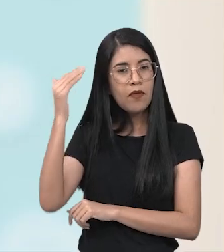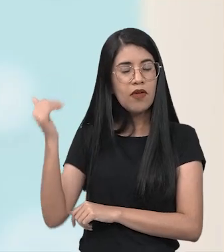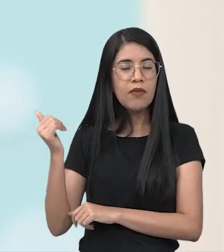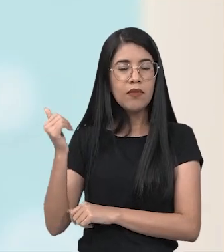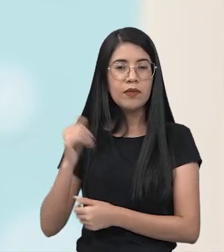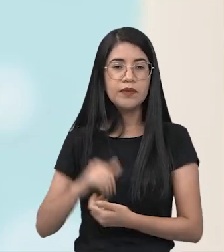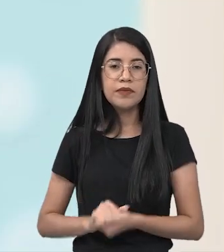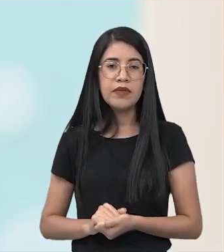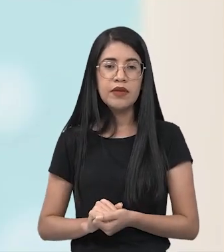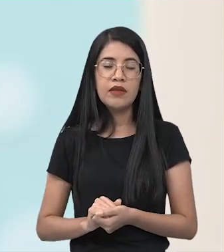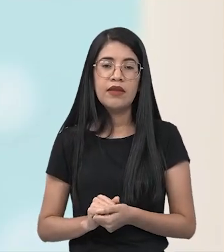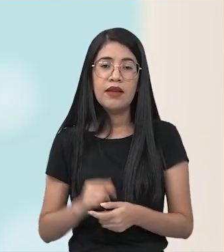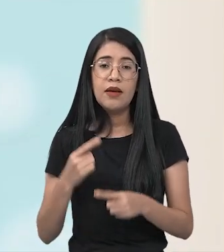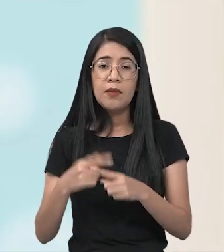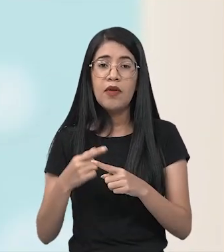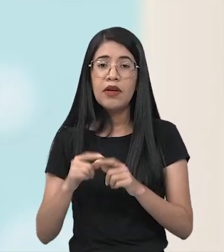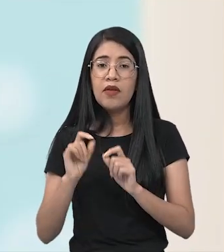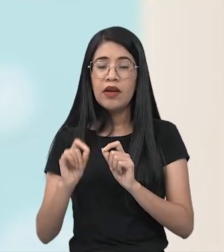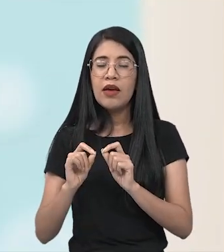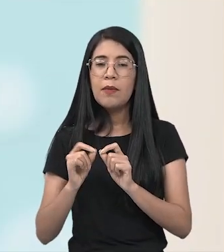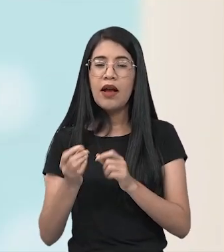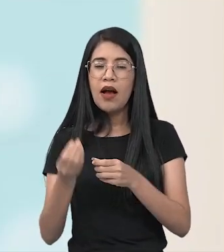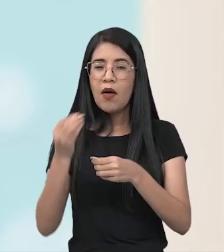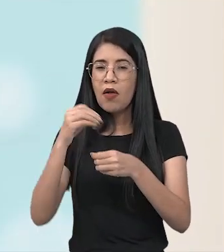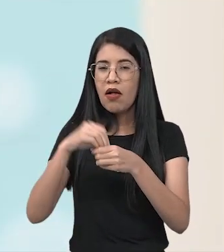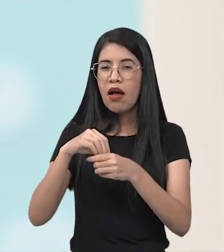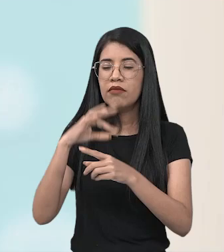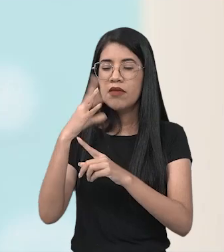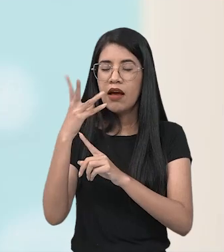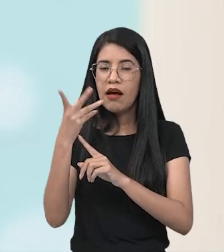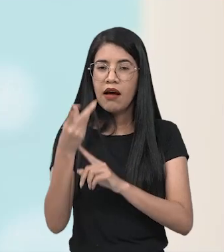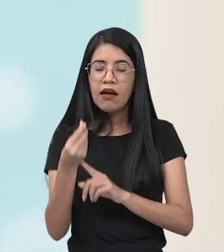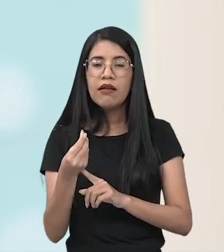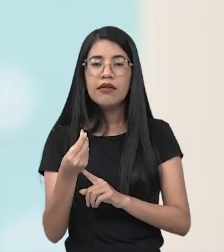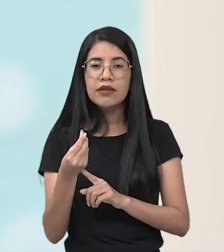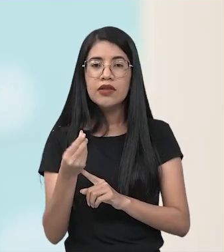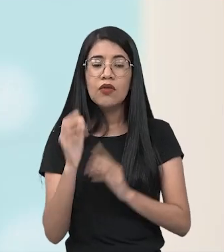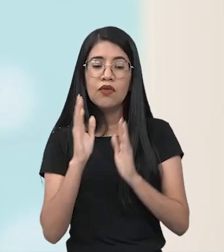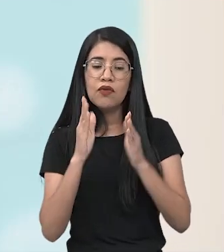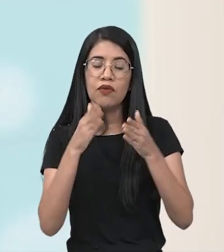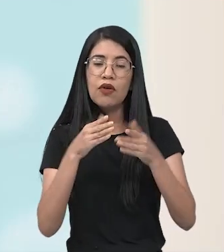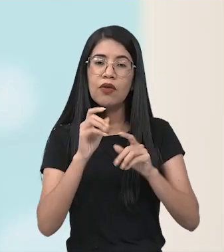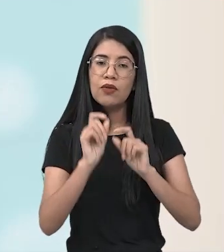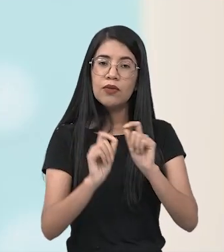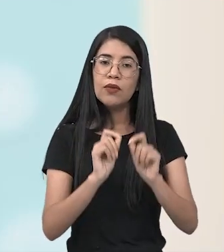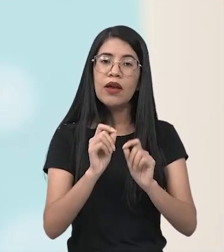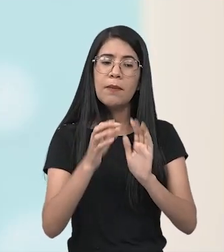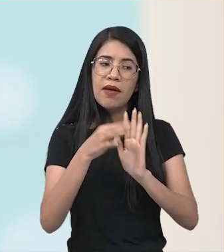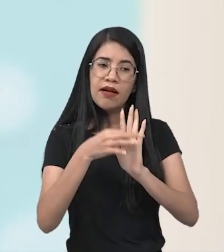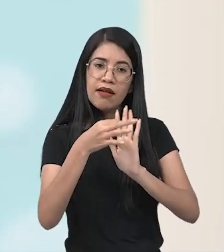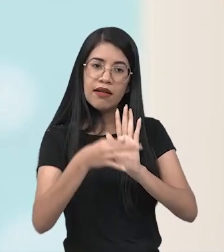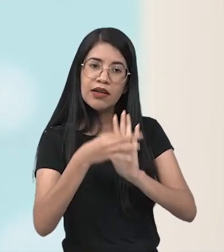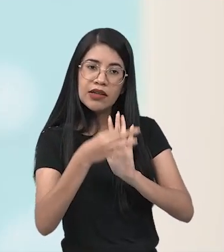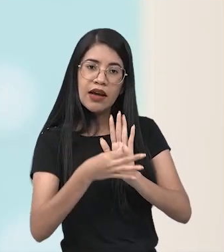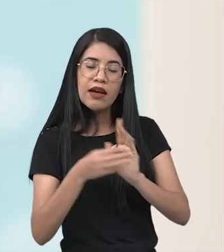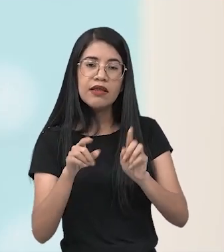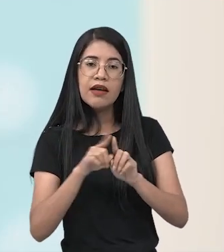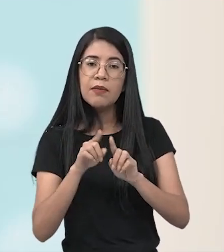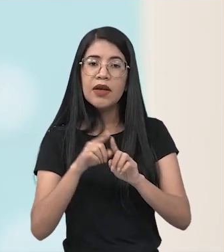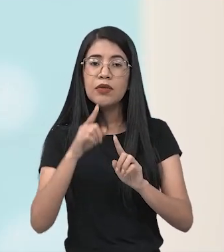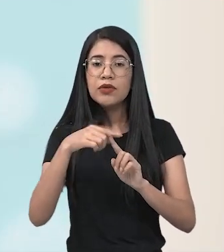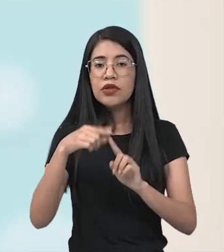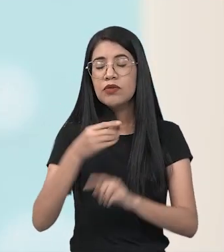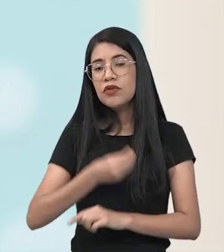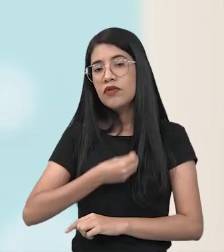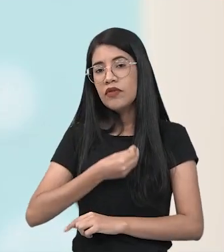momento, para fazer as suas composições artísticas. Tudo isso voltado para a crítica ao modo de viver